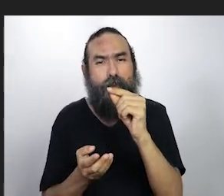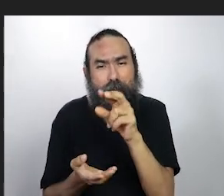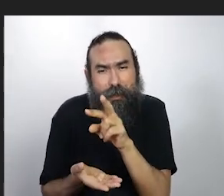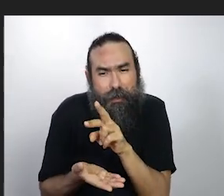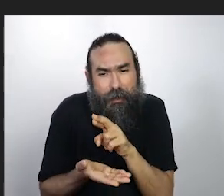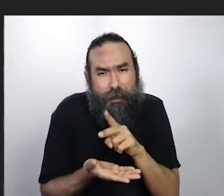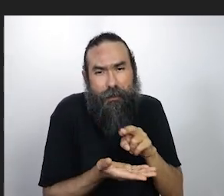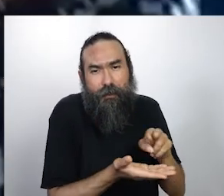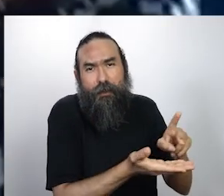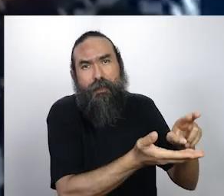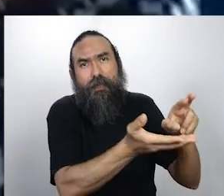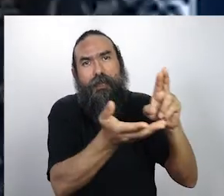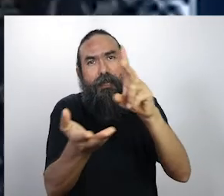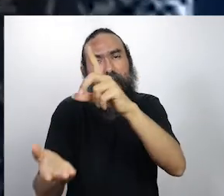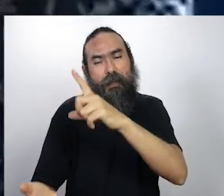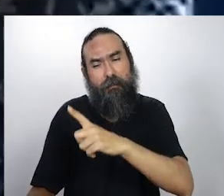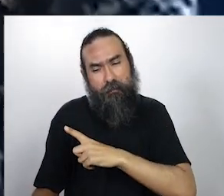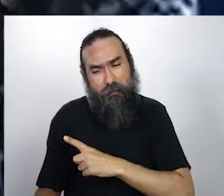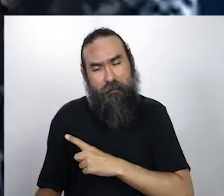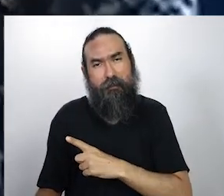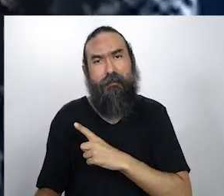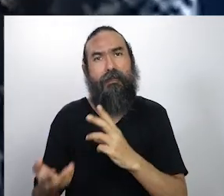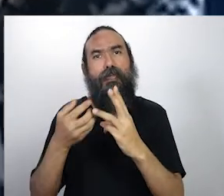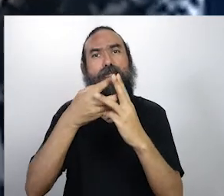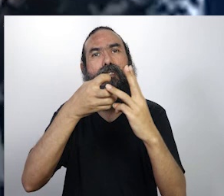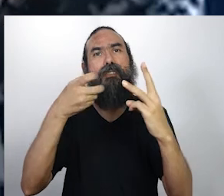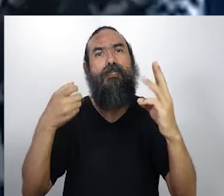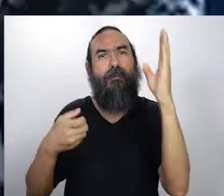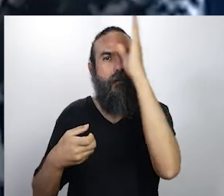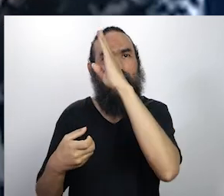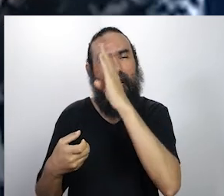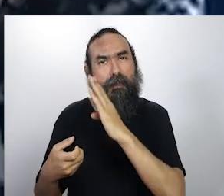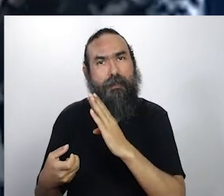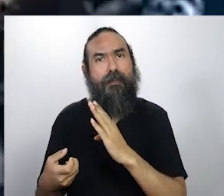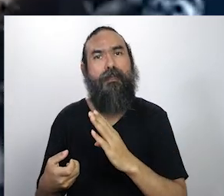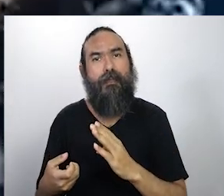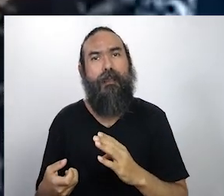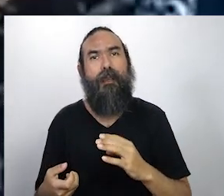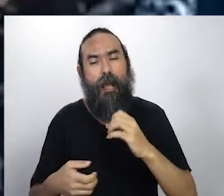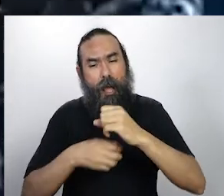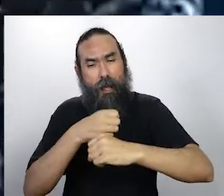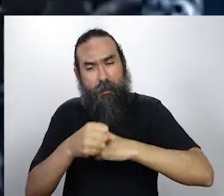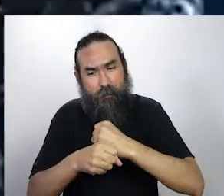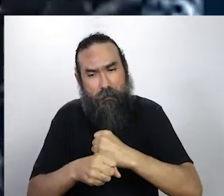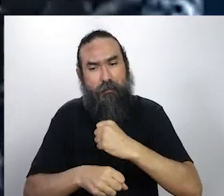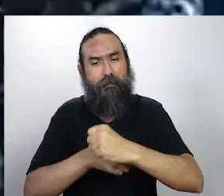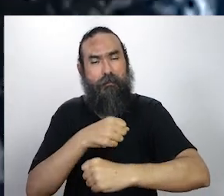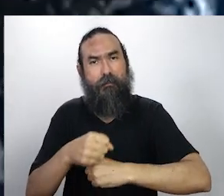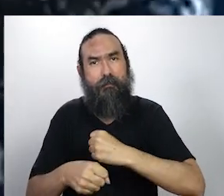cada vez, a cada ano, é maior a quantidade de pessoas que tem,